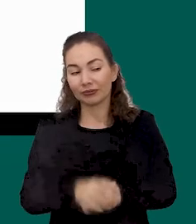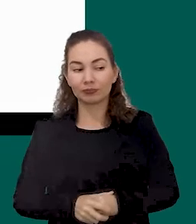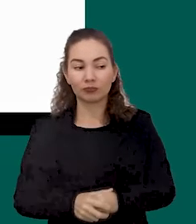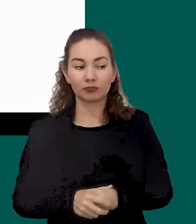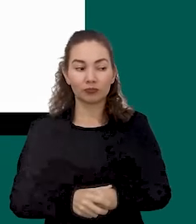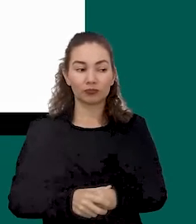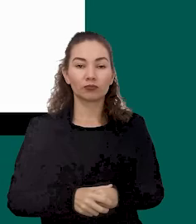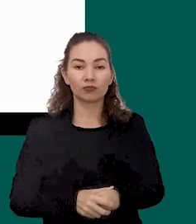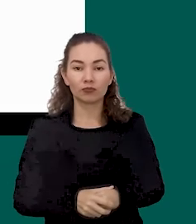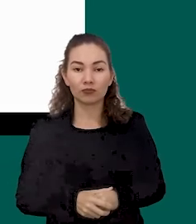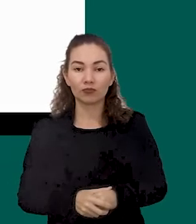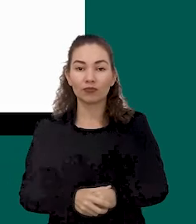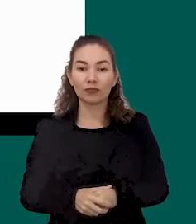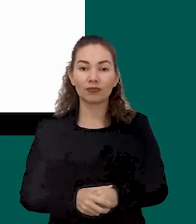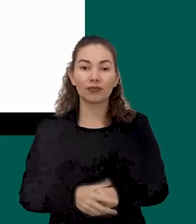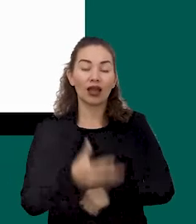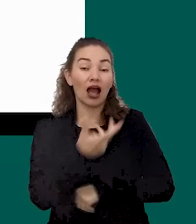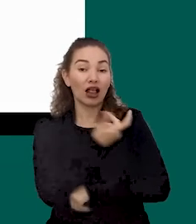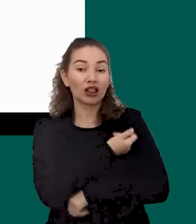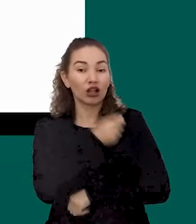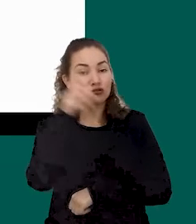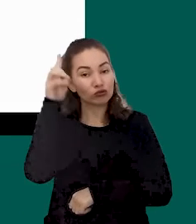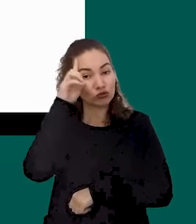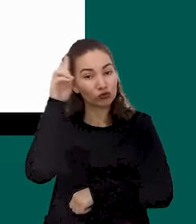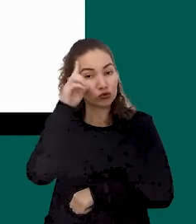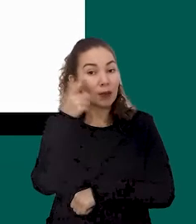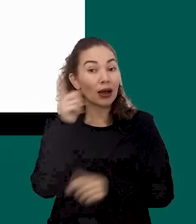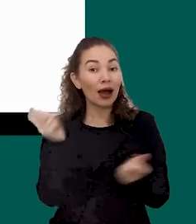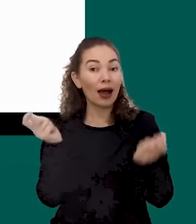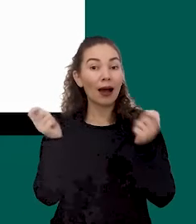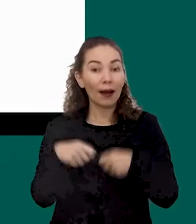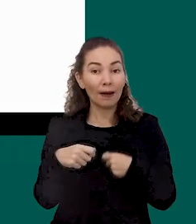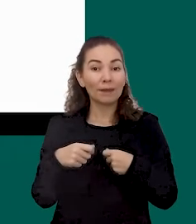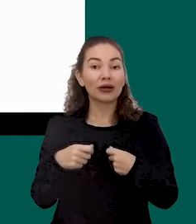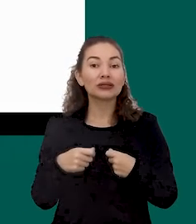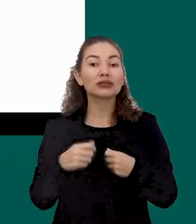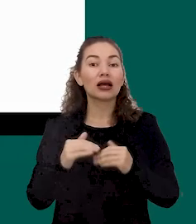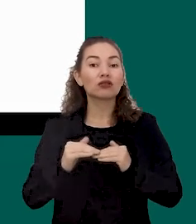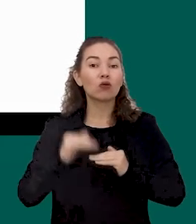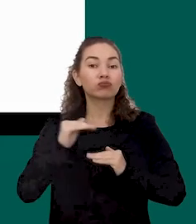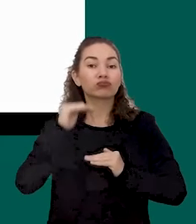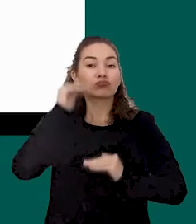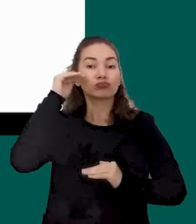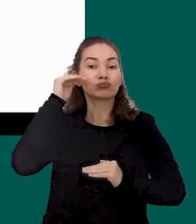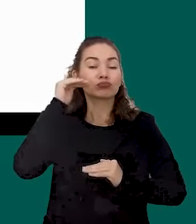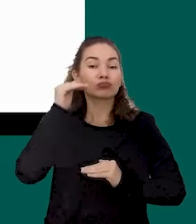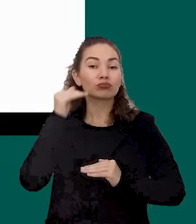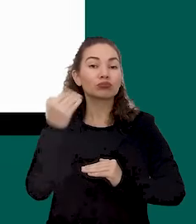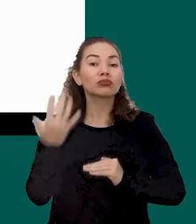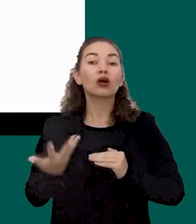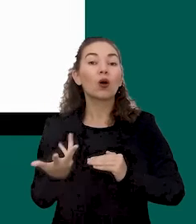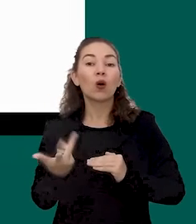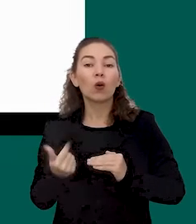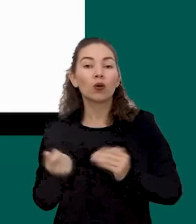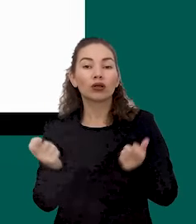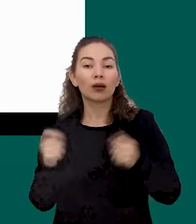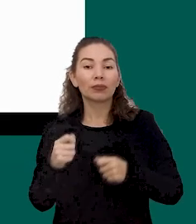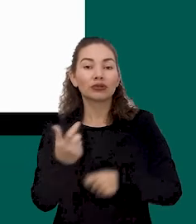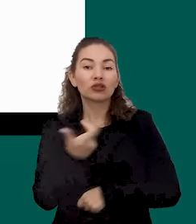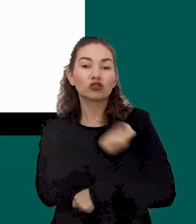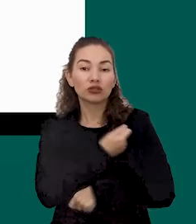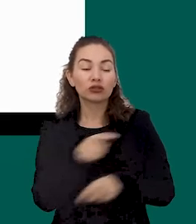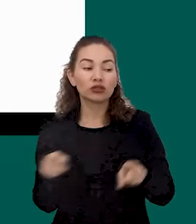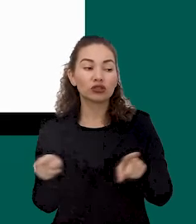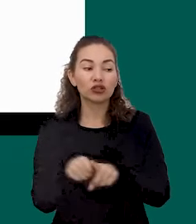Sobre doses administradas diariamente, né, você vê a capacidade crescente dos Estados Unidos, mais uma vez, uma capacidade crescente também